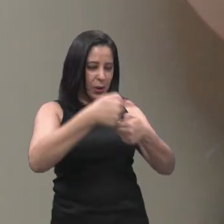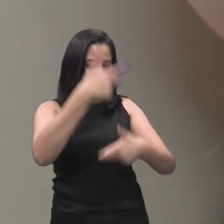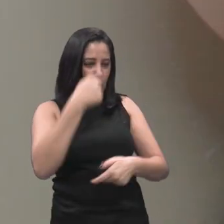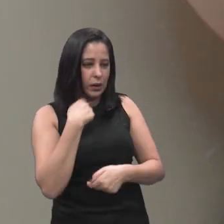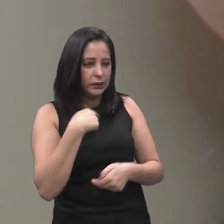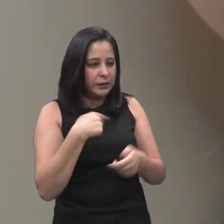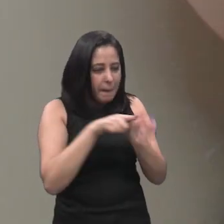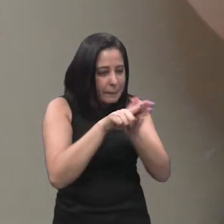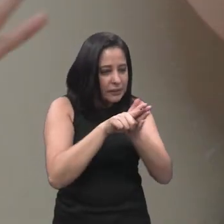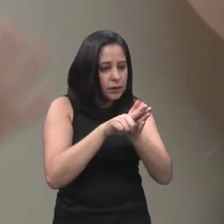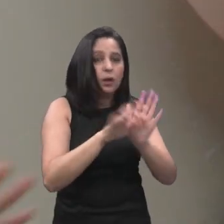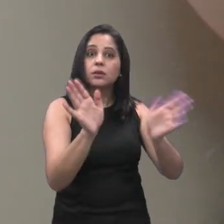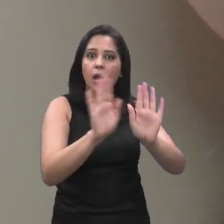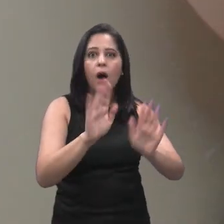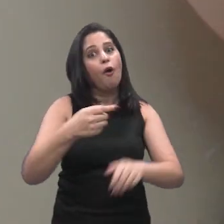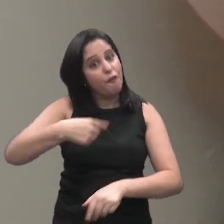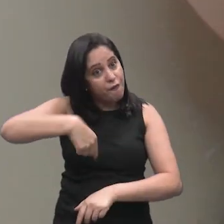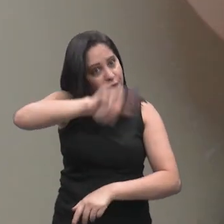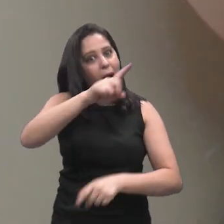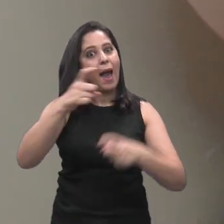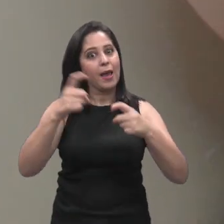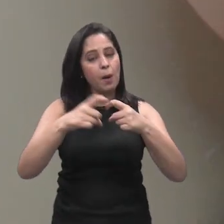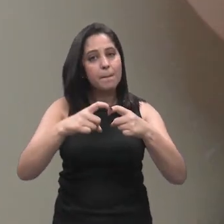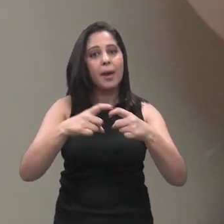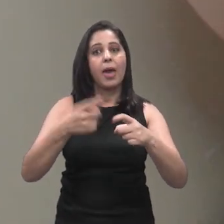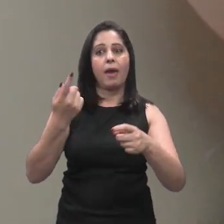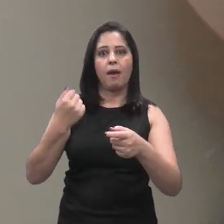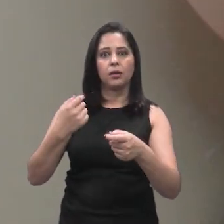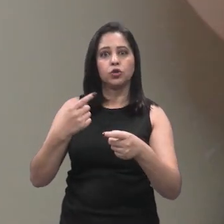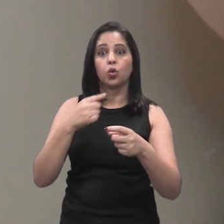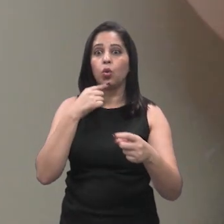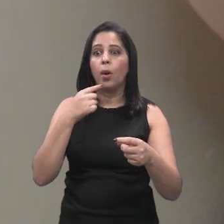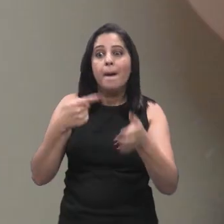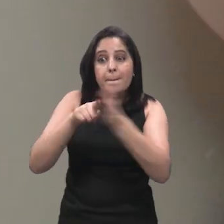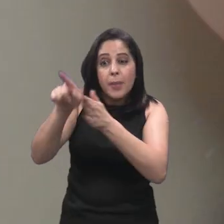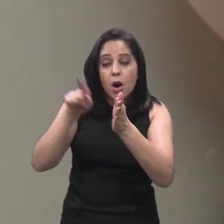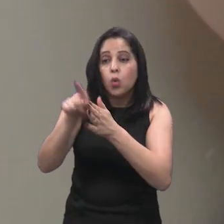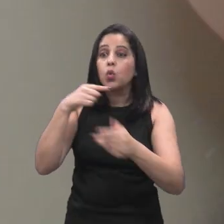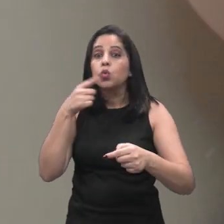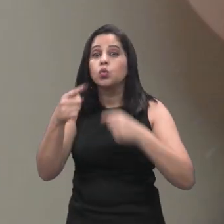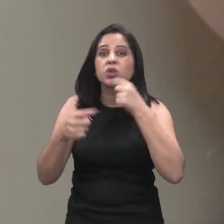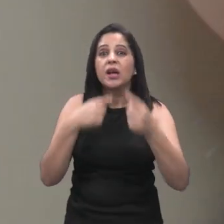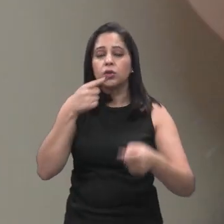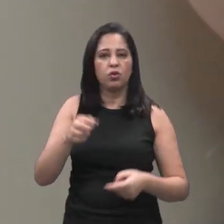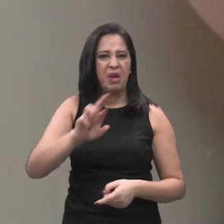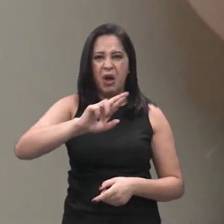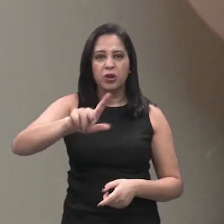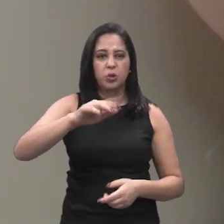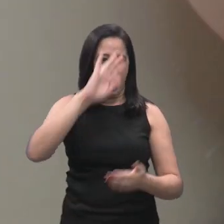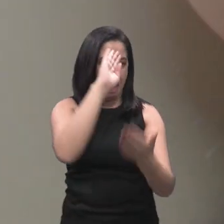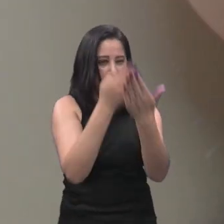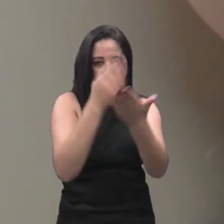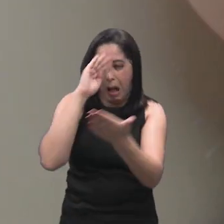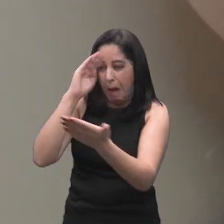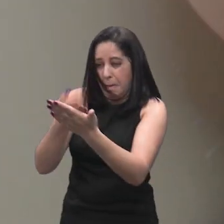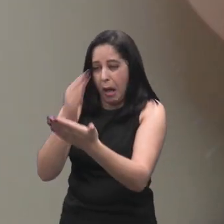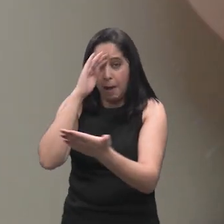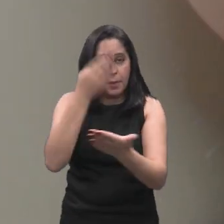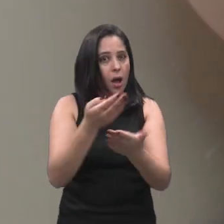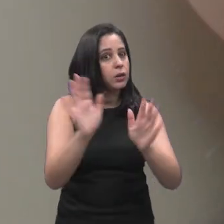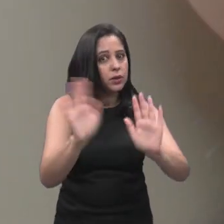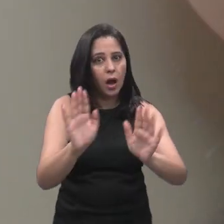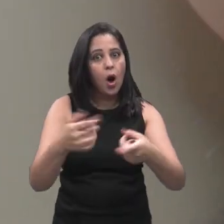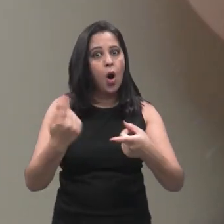mesmo a pessoa dá um Google ali. Não, gente. Procure um médico de fato, tire suas dúvidas, né?